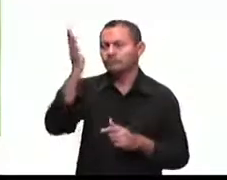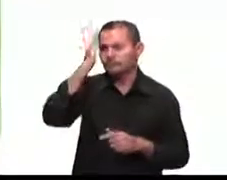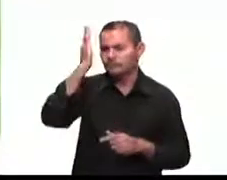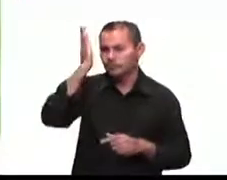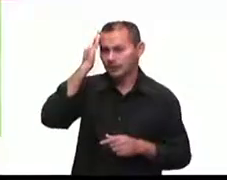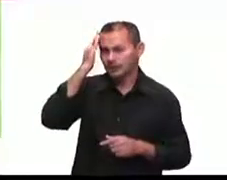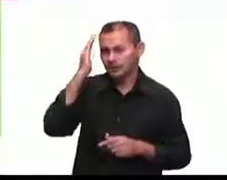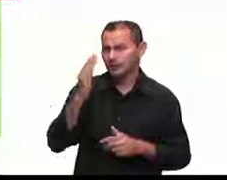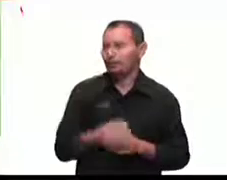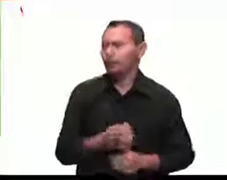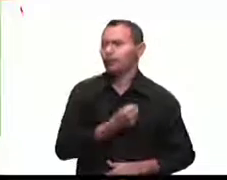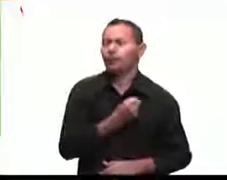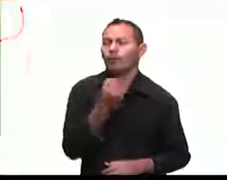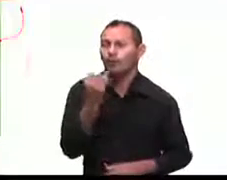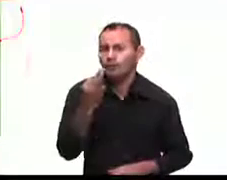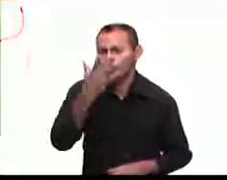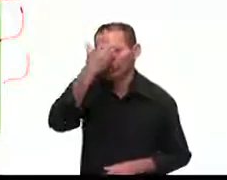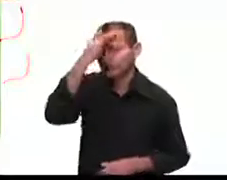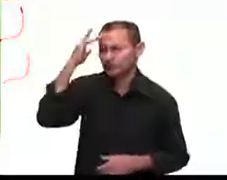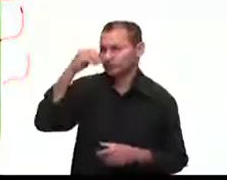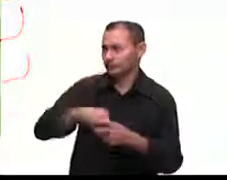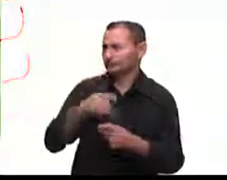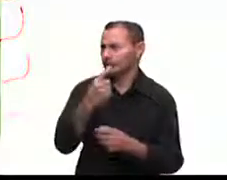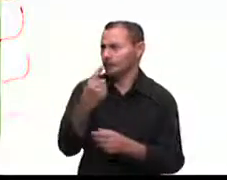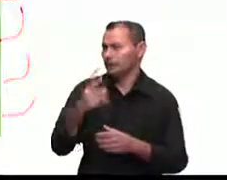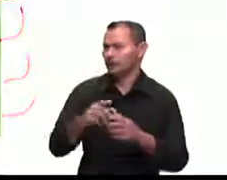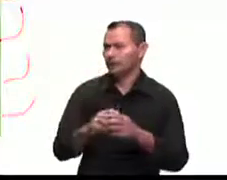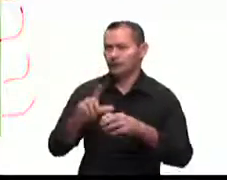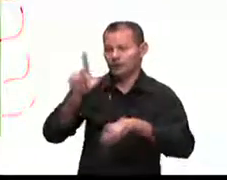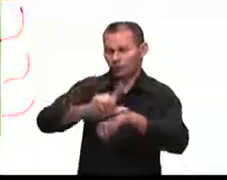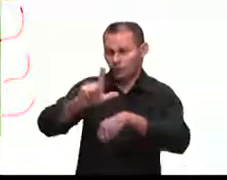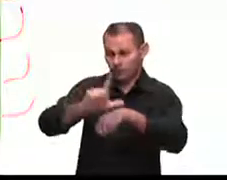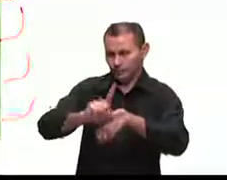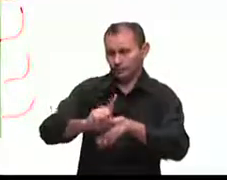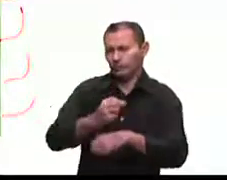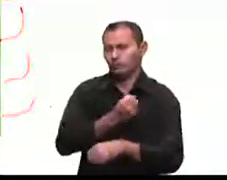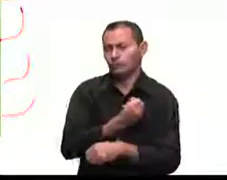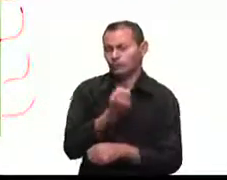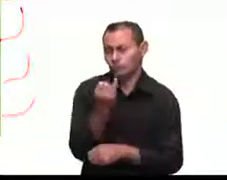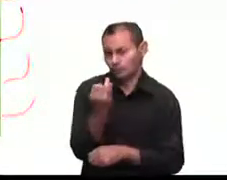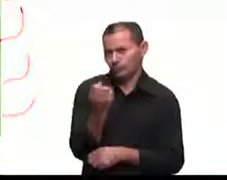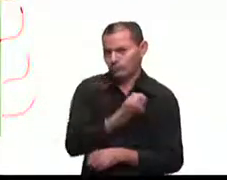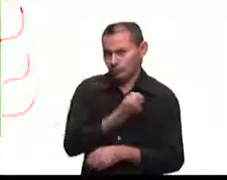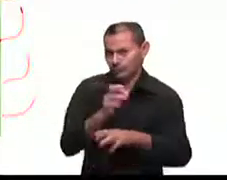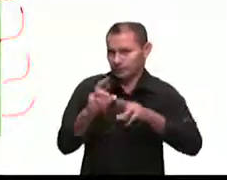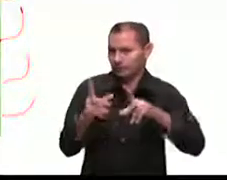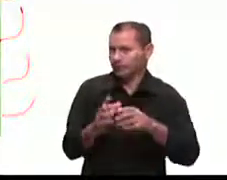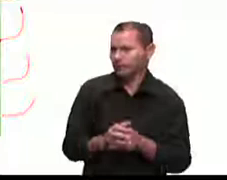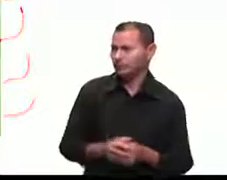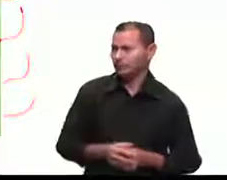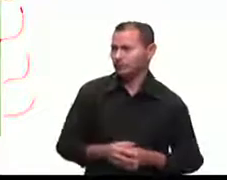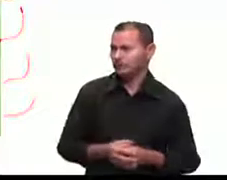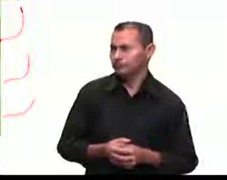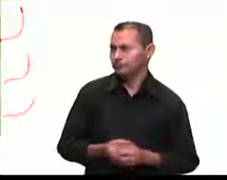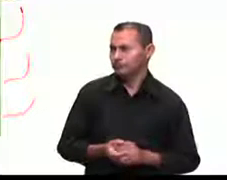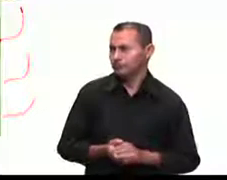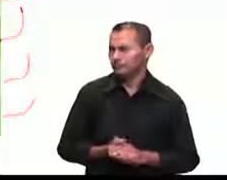sabendo quantas pessoas passam em cada loja, que aí o número é diferente, eu pego